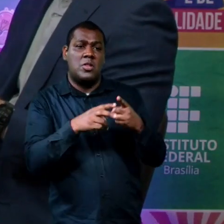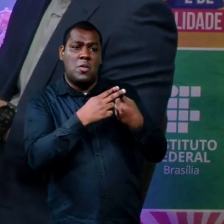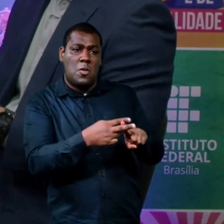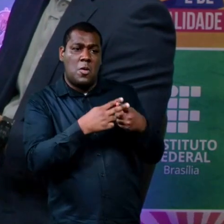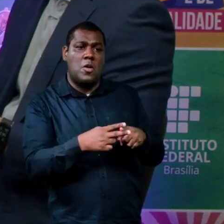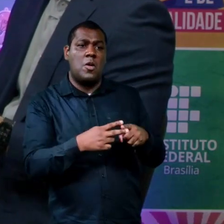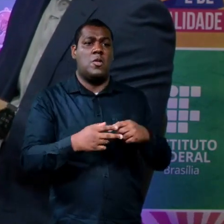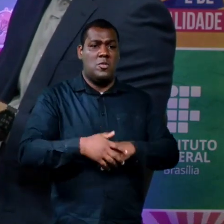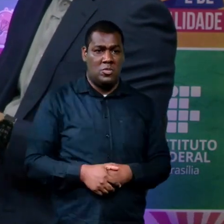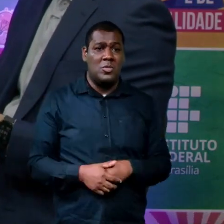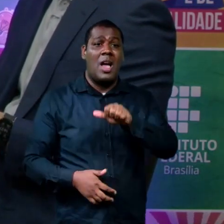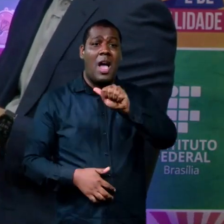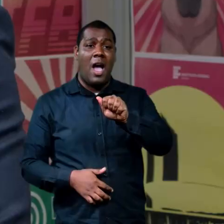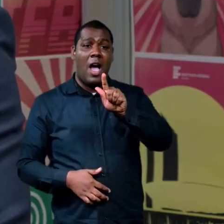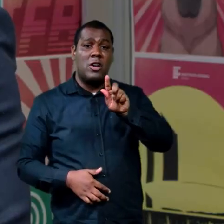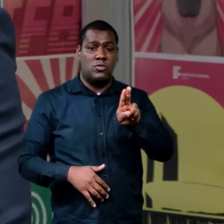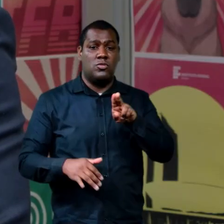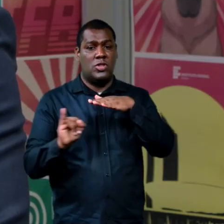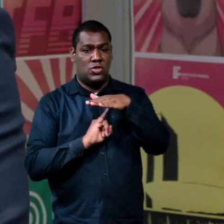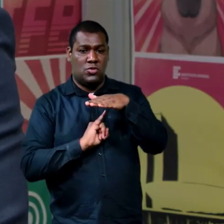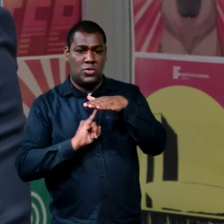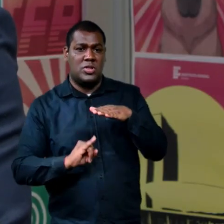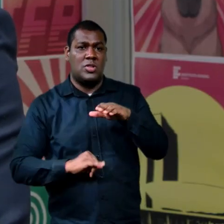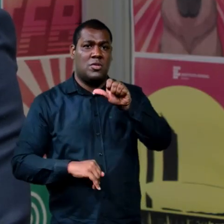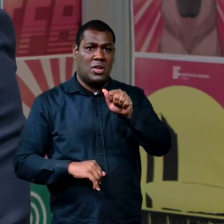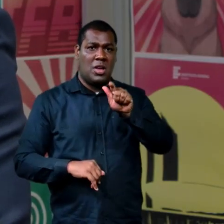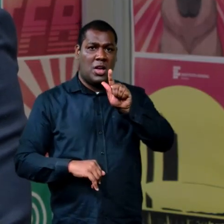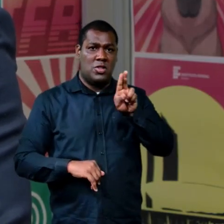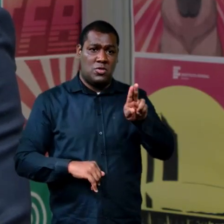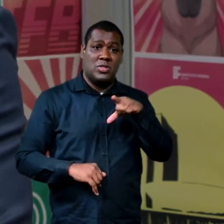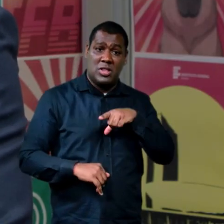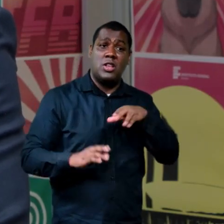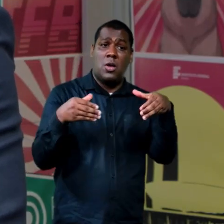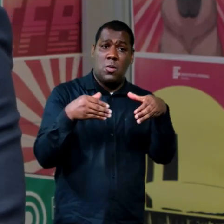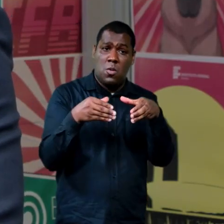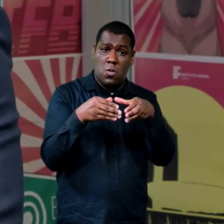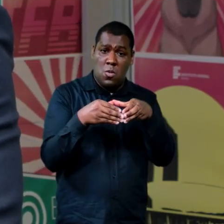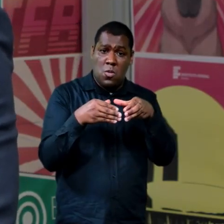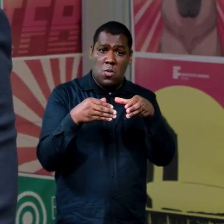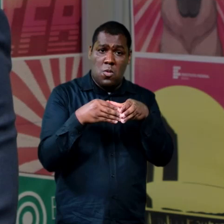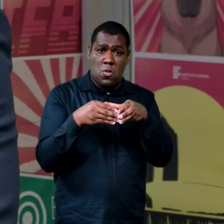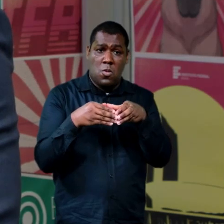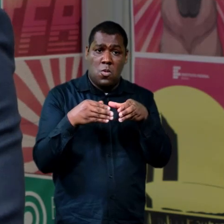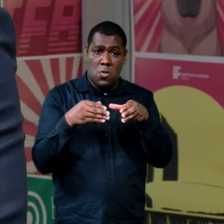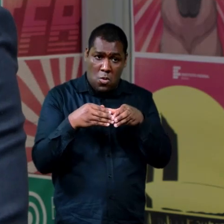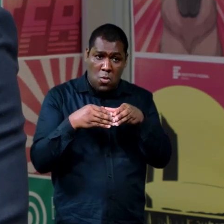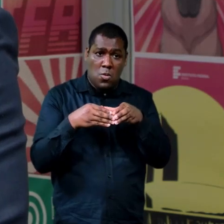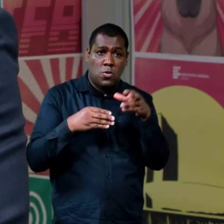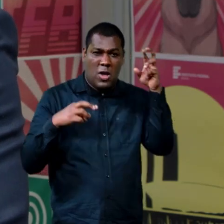A Advocacia Geral da União possui uma equipe especializada no tratamento dessa questão do